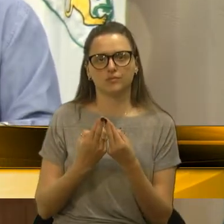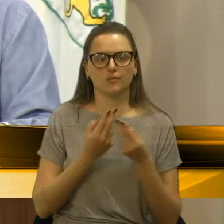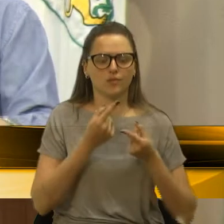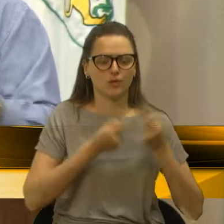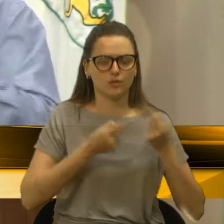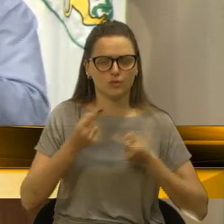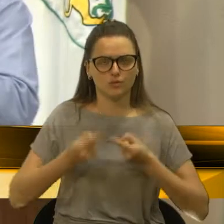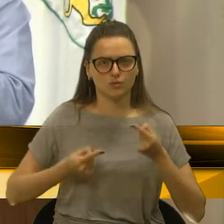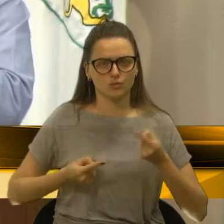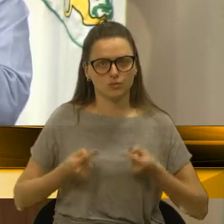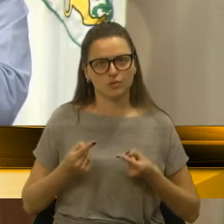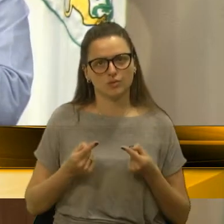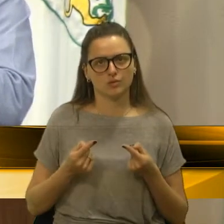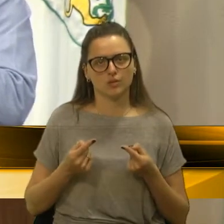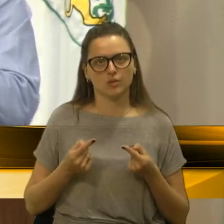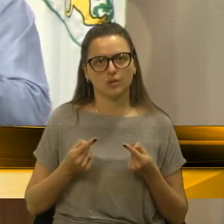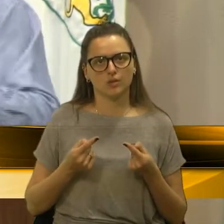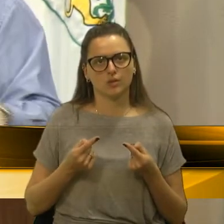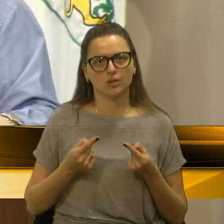discutindo